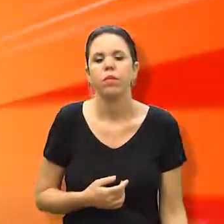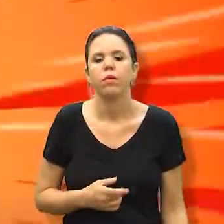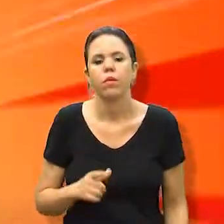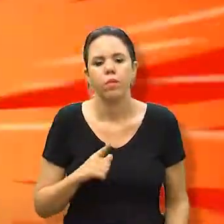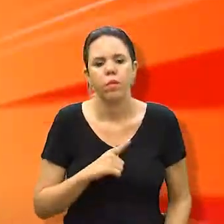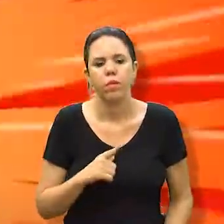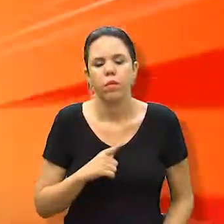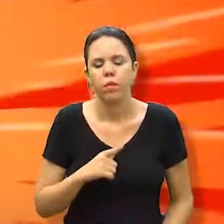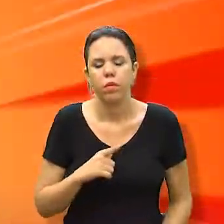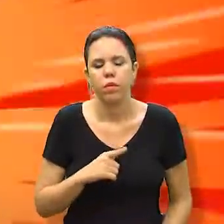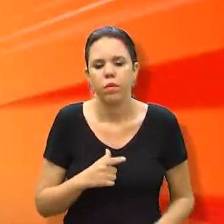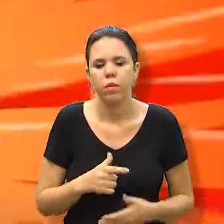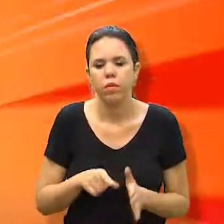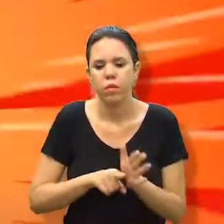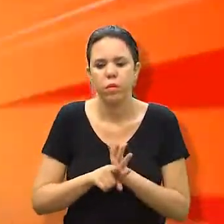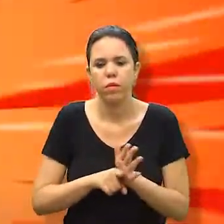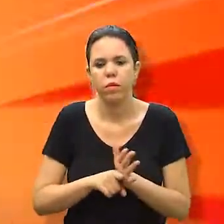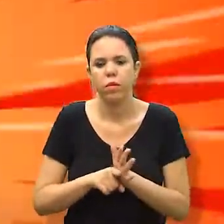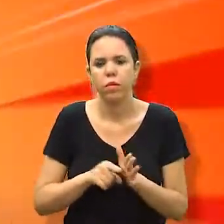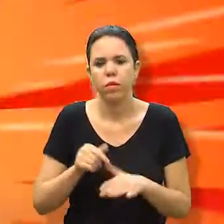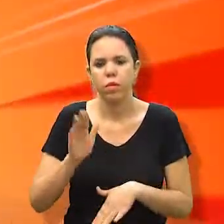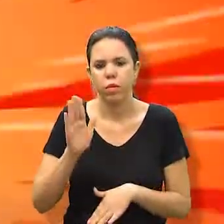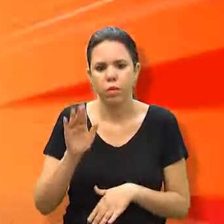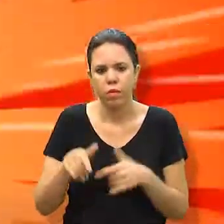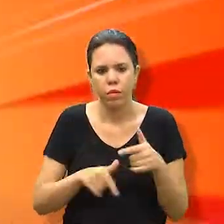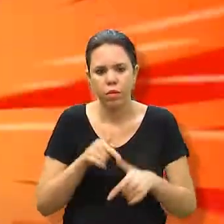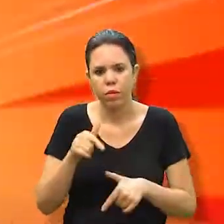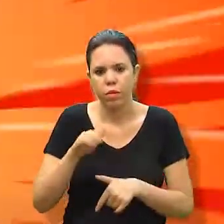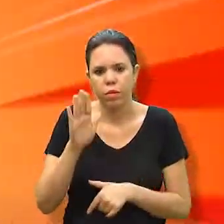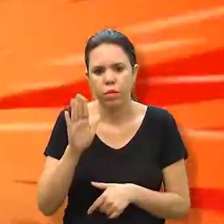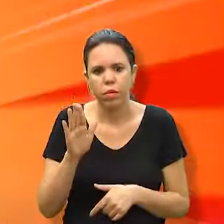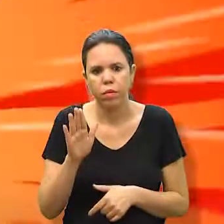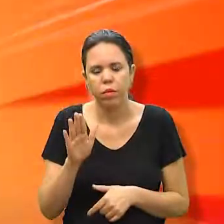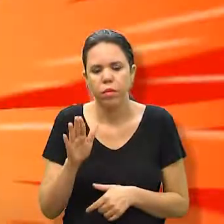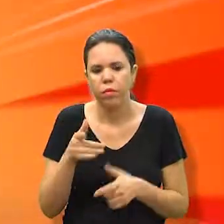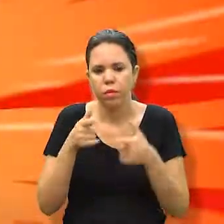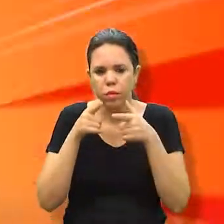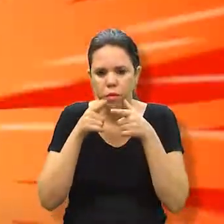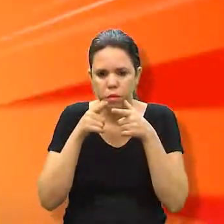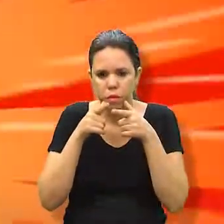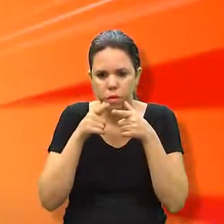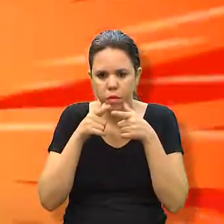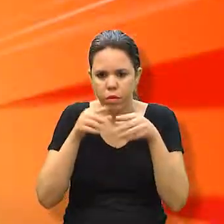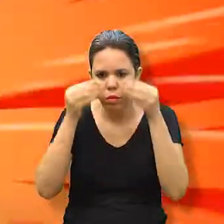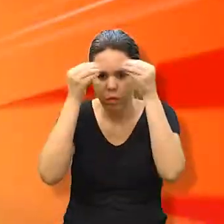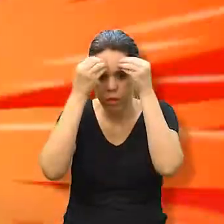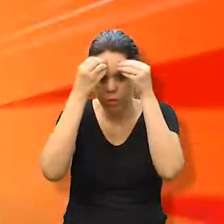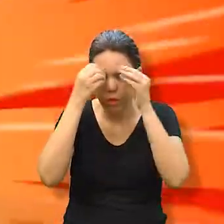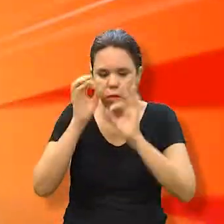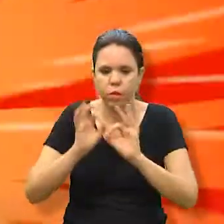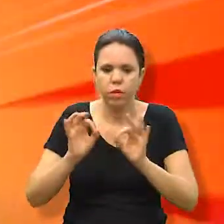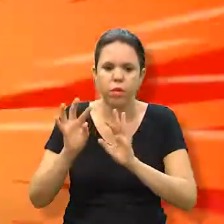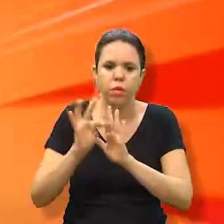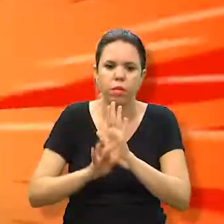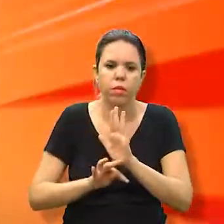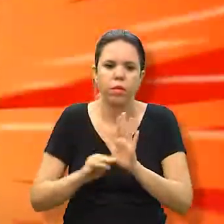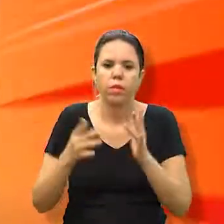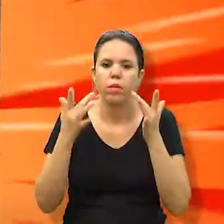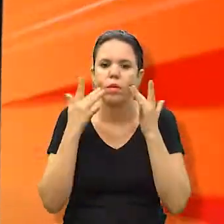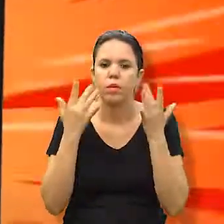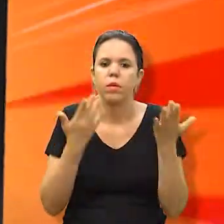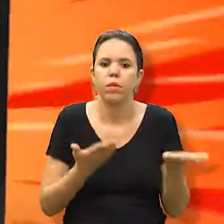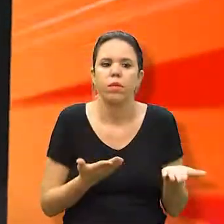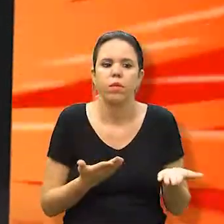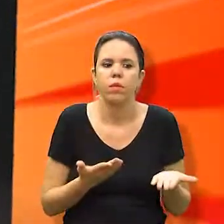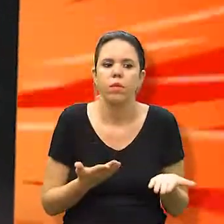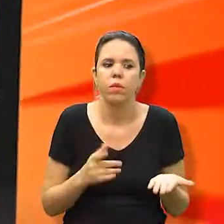eu tive... não pesquisar um pouco mais e trabalhar um pouco mais a linguagem na construção do texto de teatro.